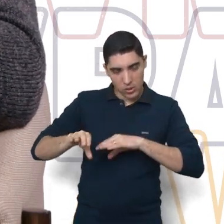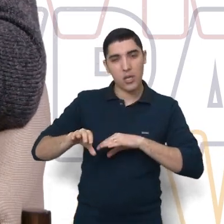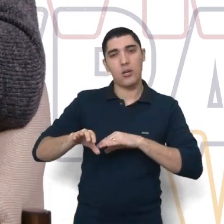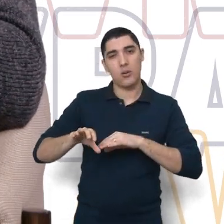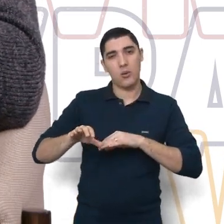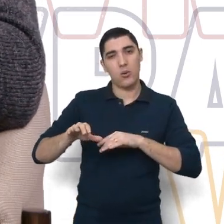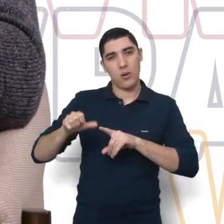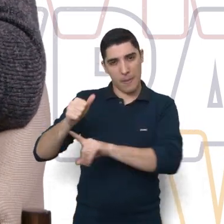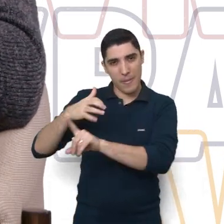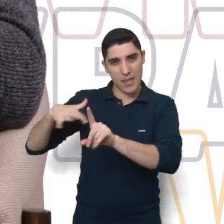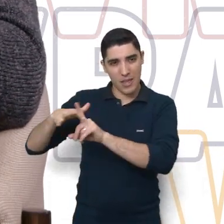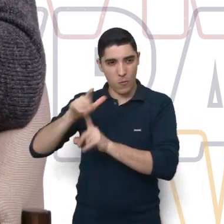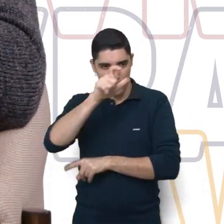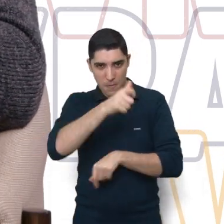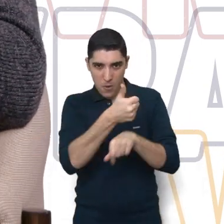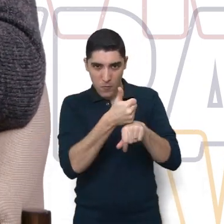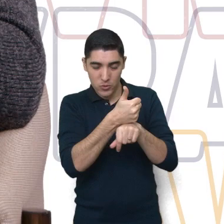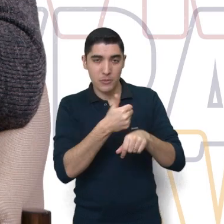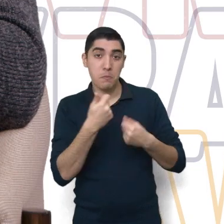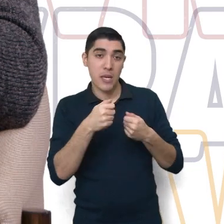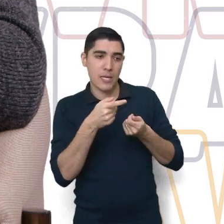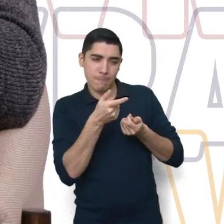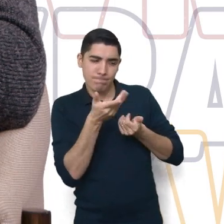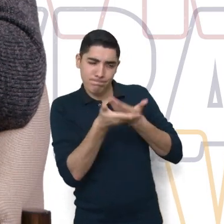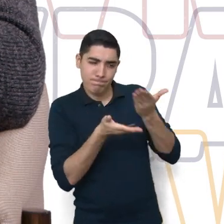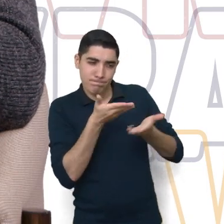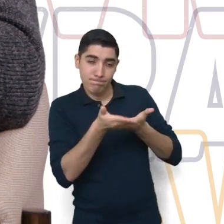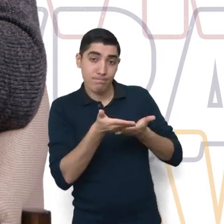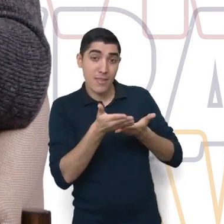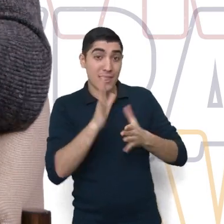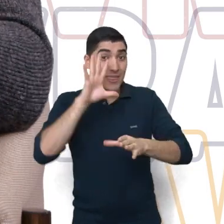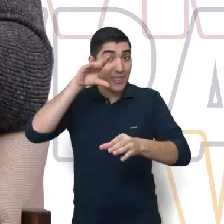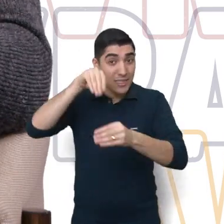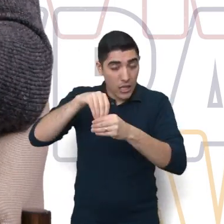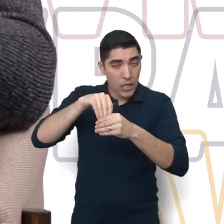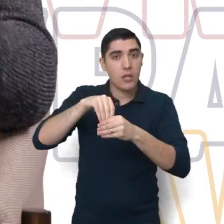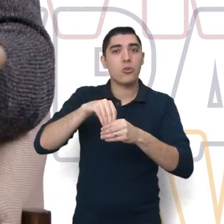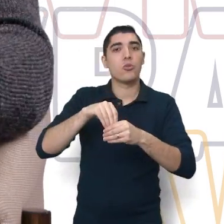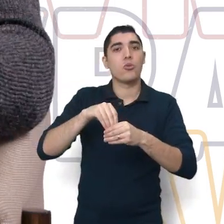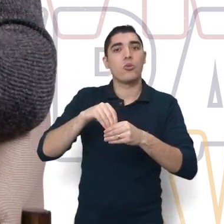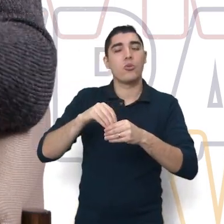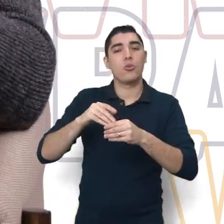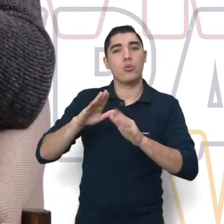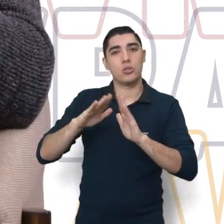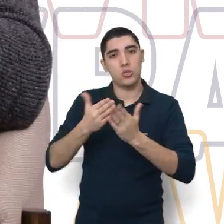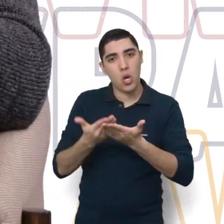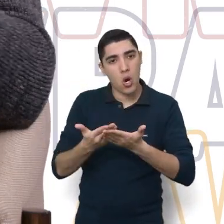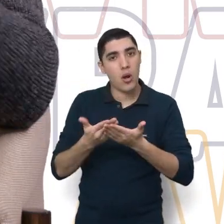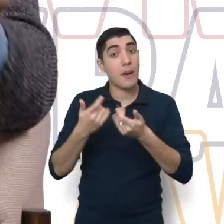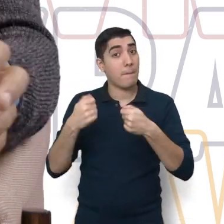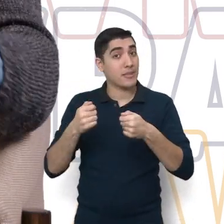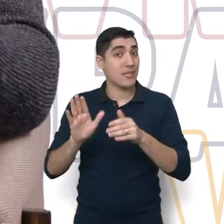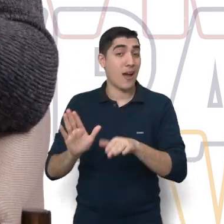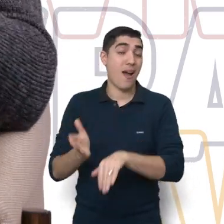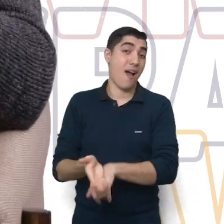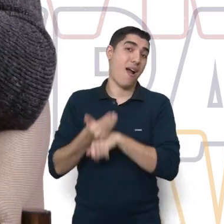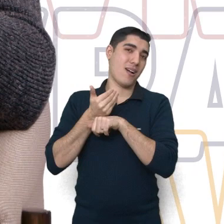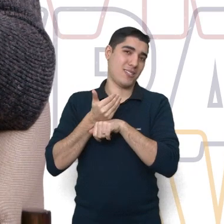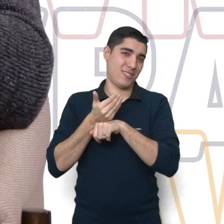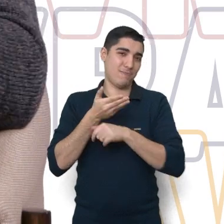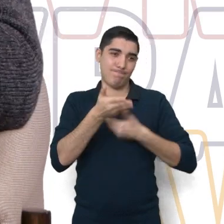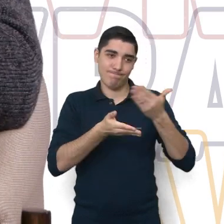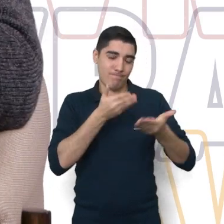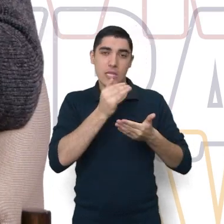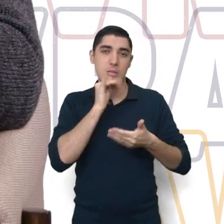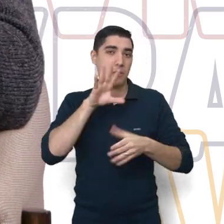esse profissional institucionalizado dentro das escolas públicas